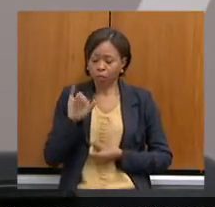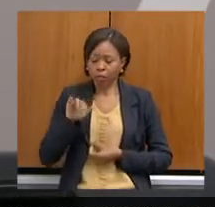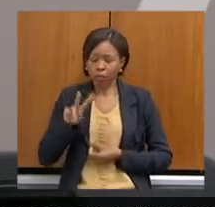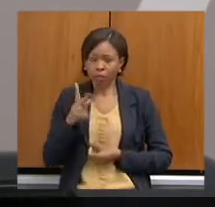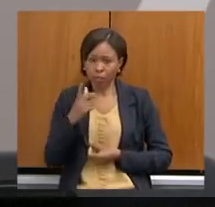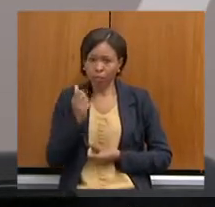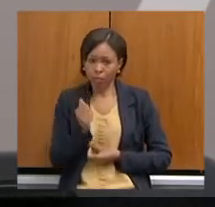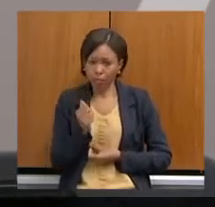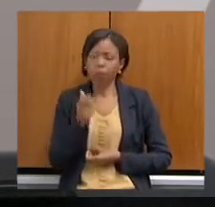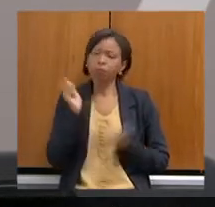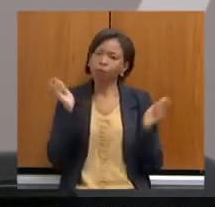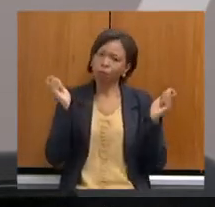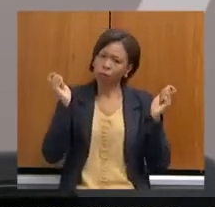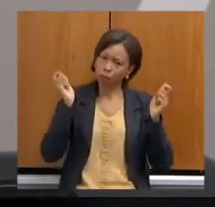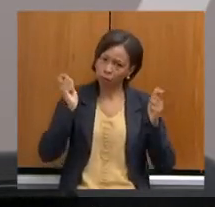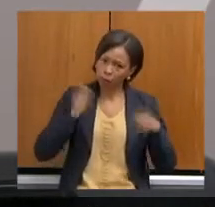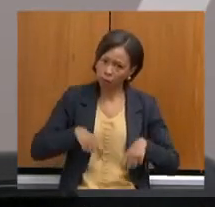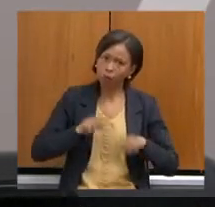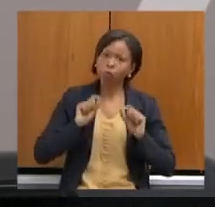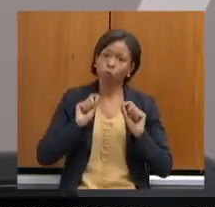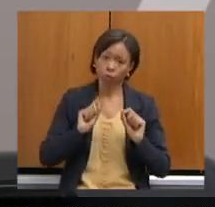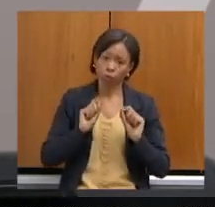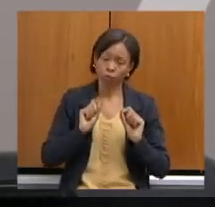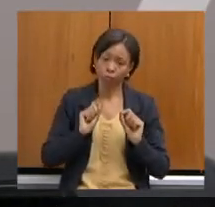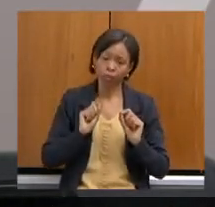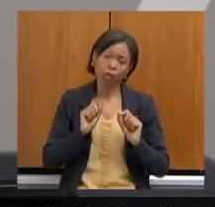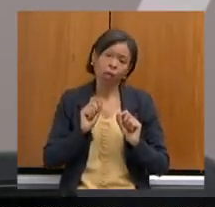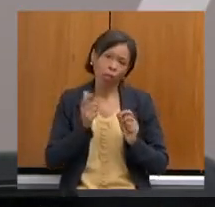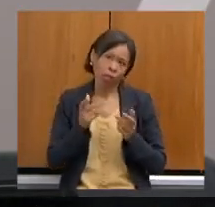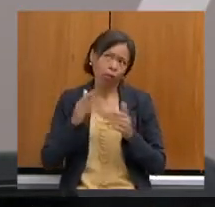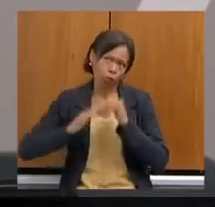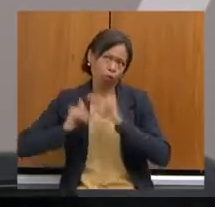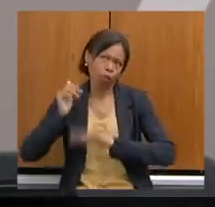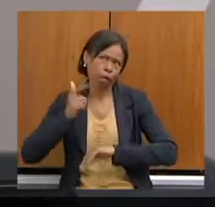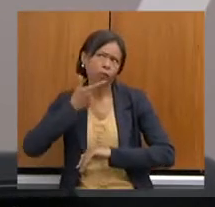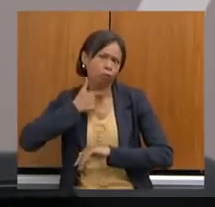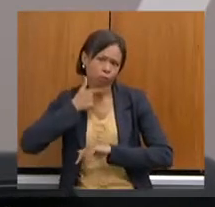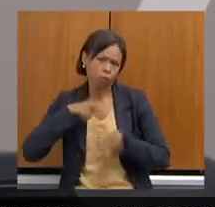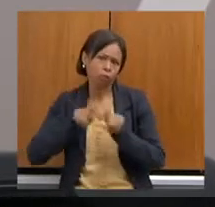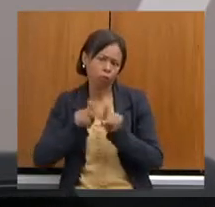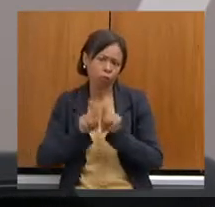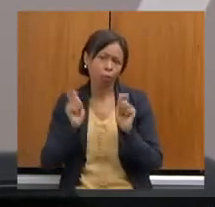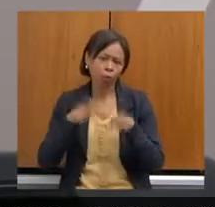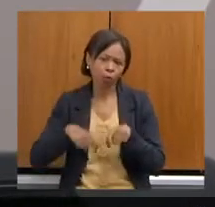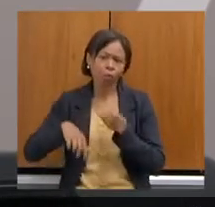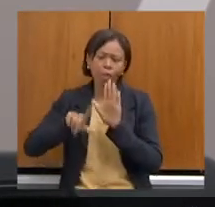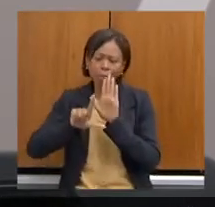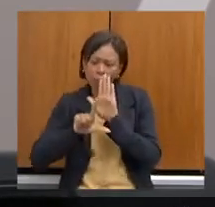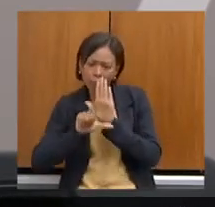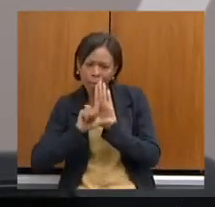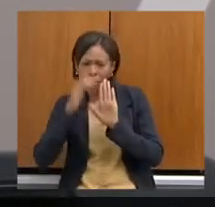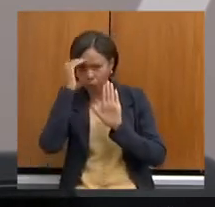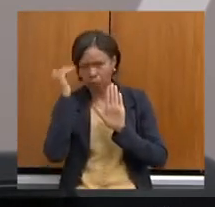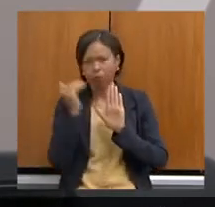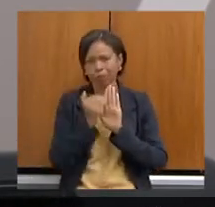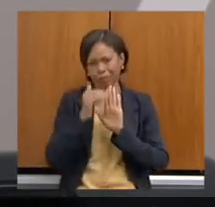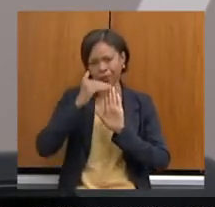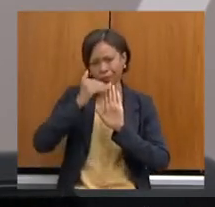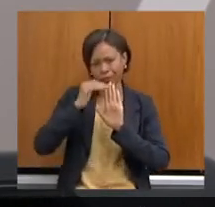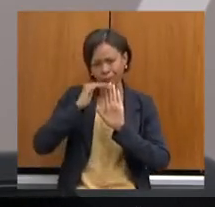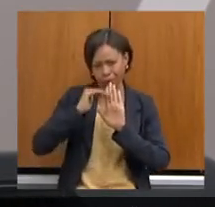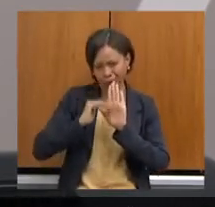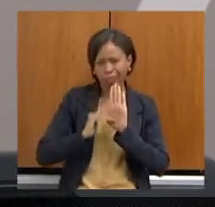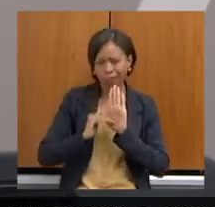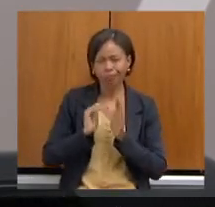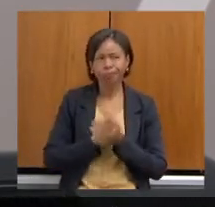produtores pó um de queijo possam estar dentro da legalidade gostaria também de